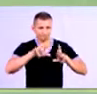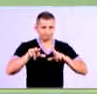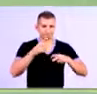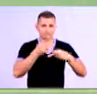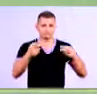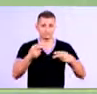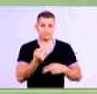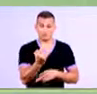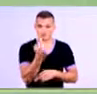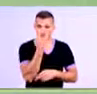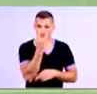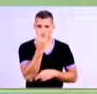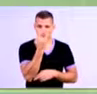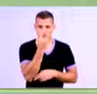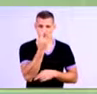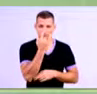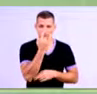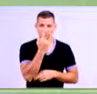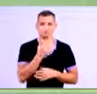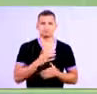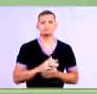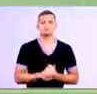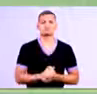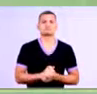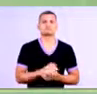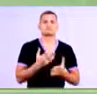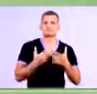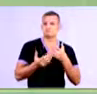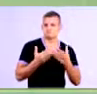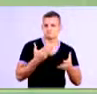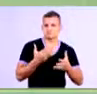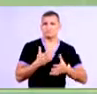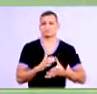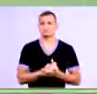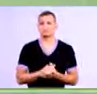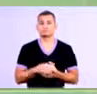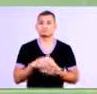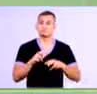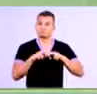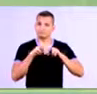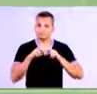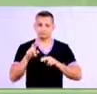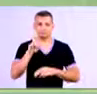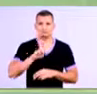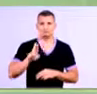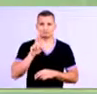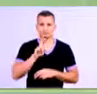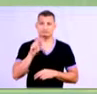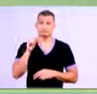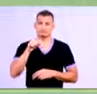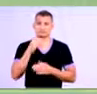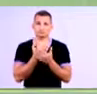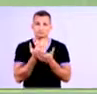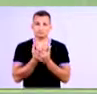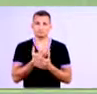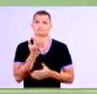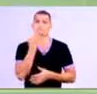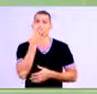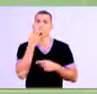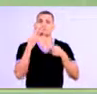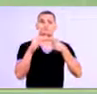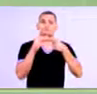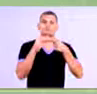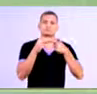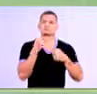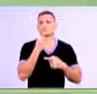chamar atenção no meio de um universo qualquer. Por isso que eu utilizo aqui nas aulas a caneta vermelha. Eu